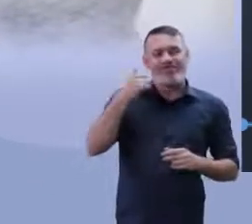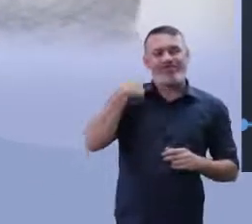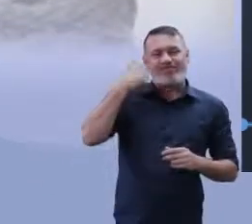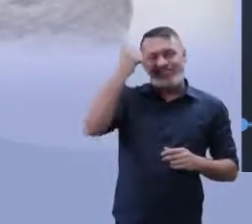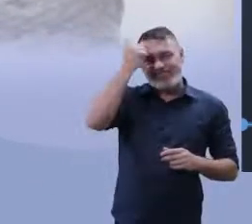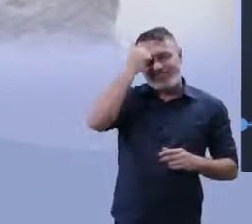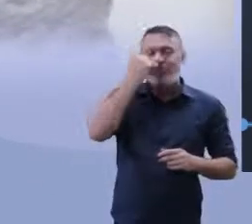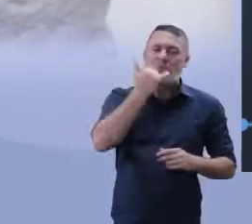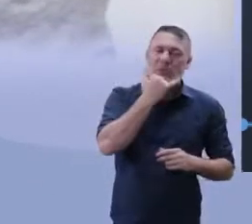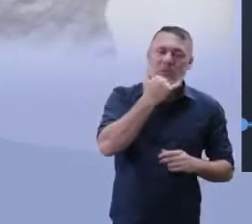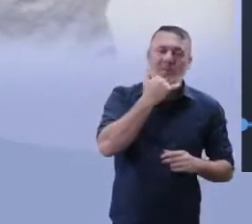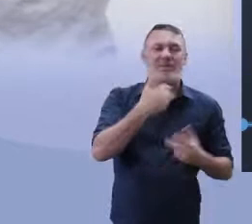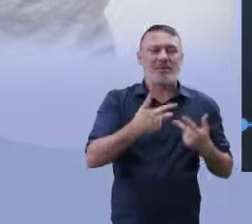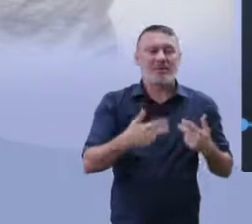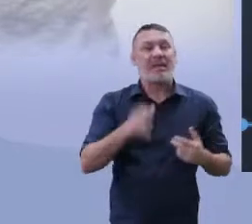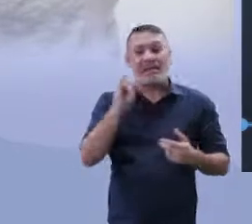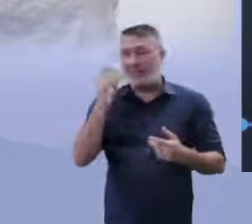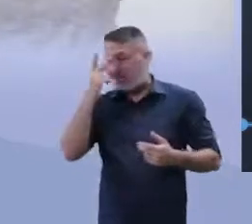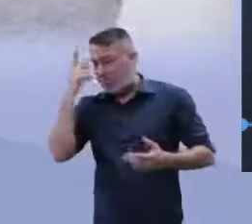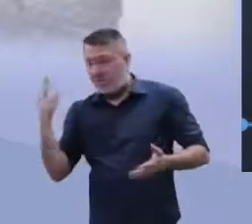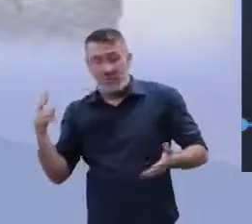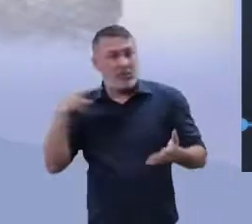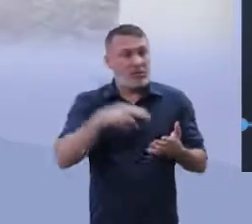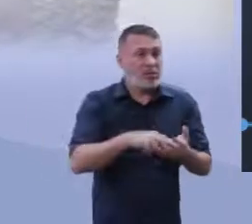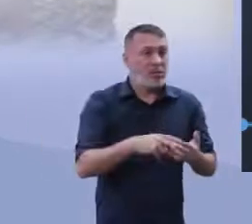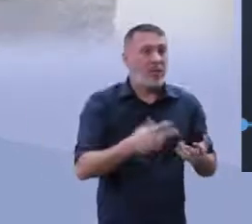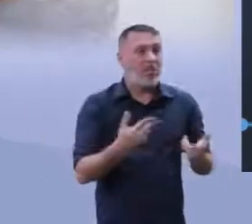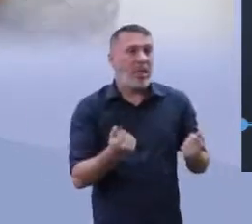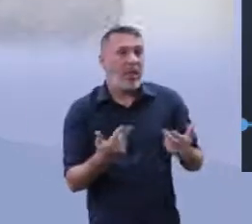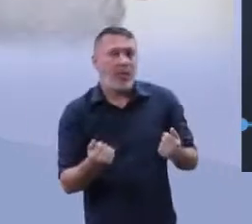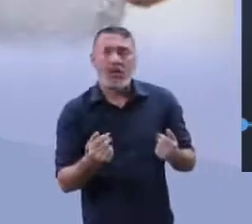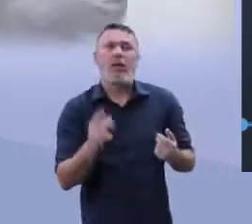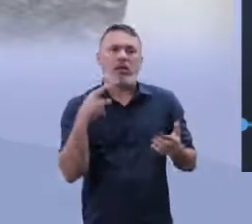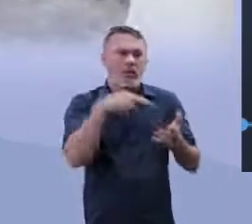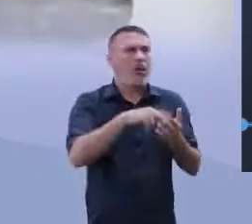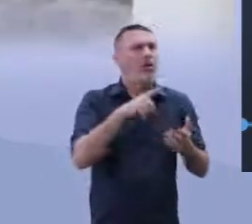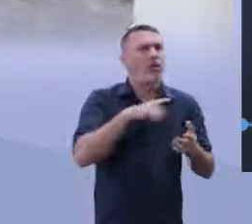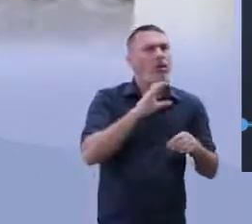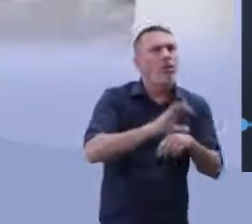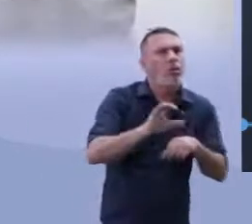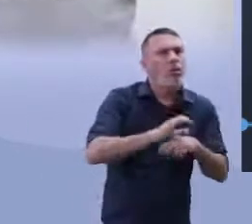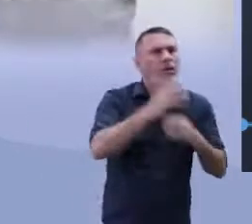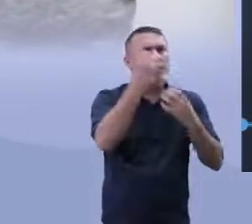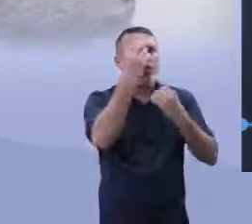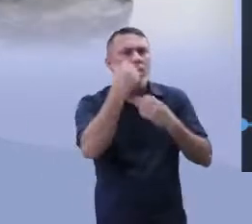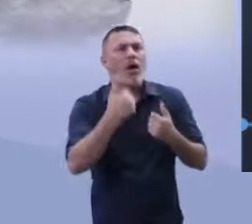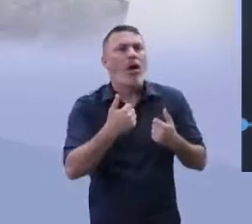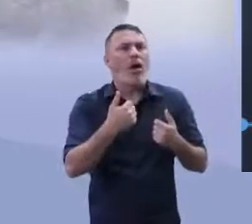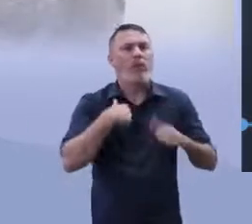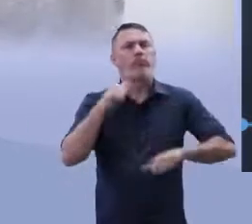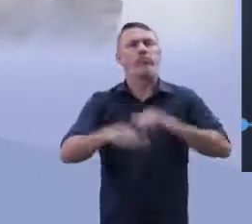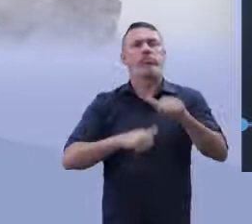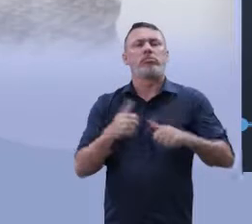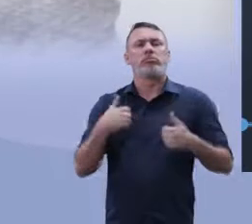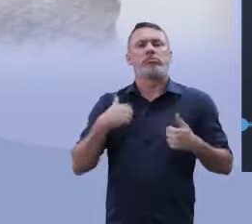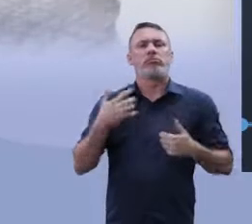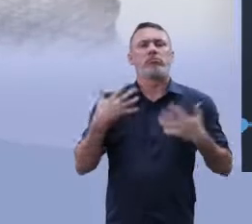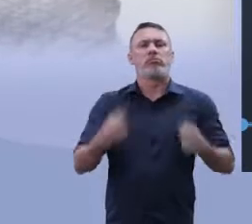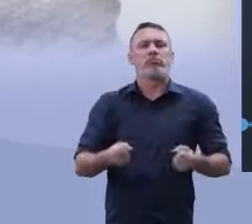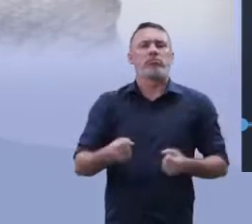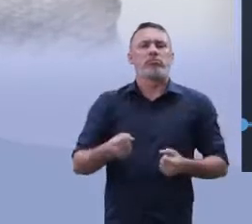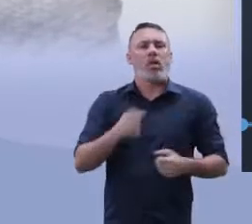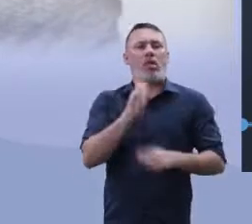mudar. Mas como eu vou mudar? Cara, eu tive preparo, eu tive curso, agora eu sei como que ser de uma forma